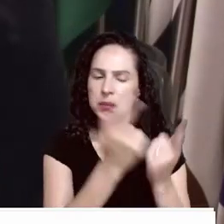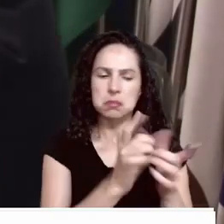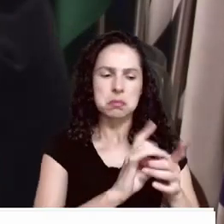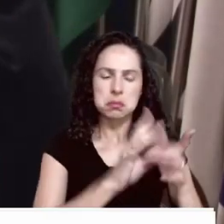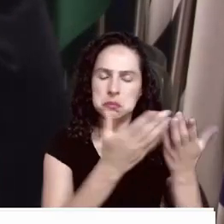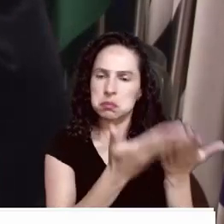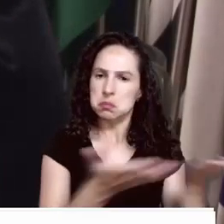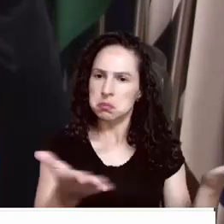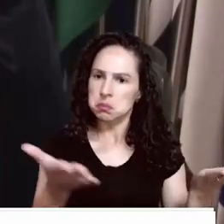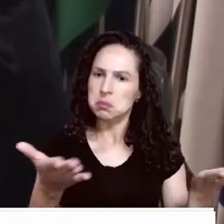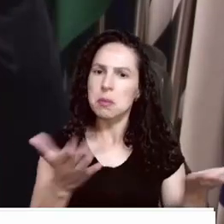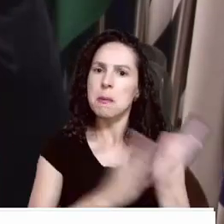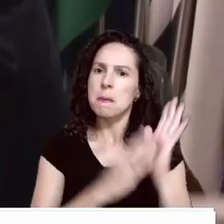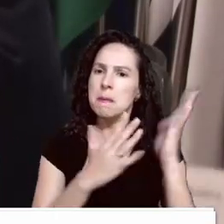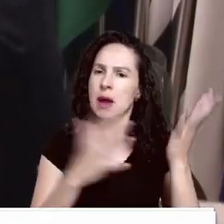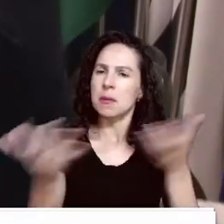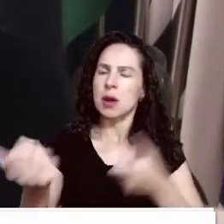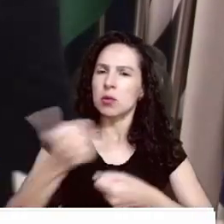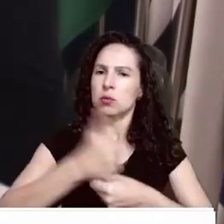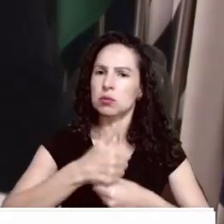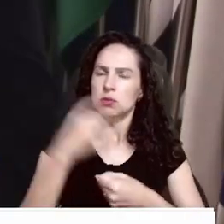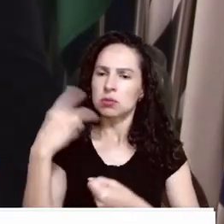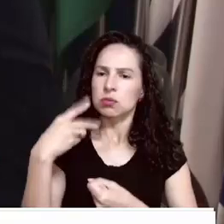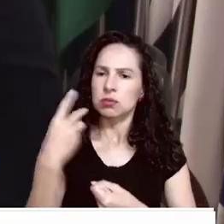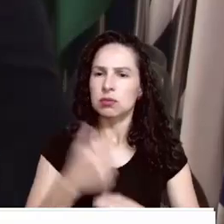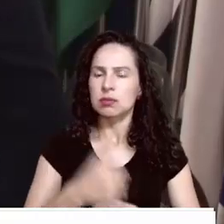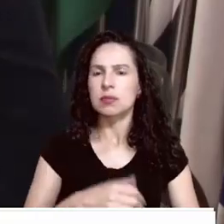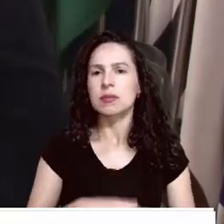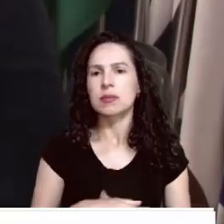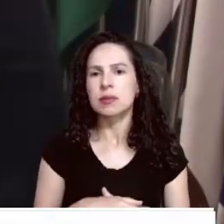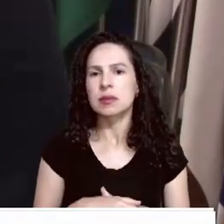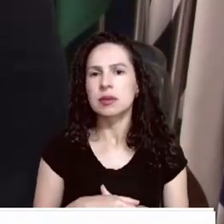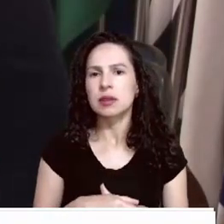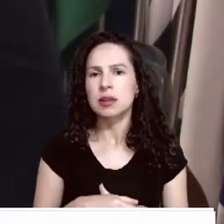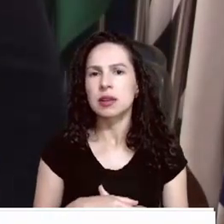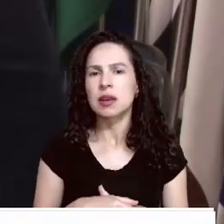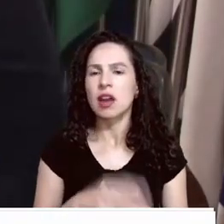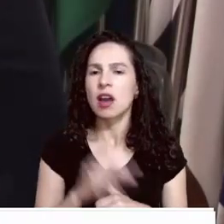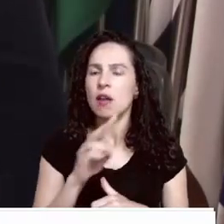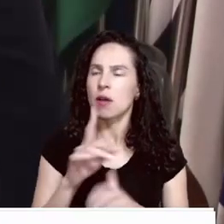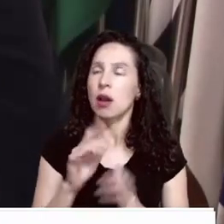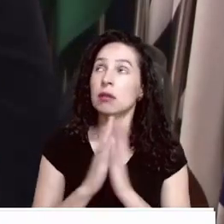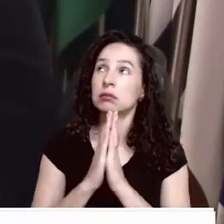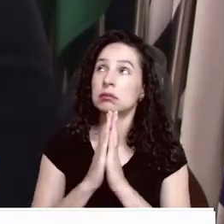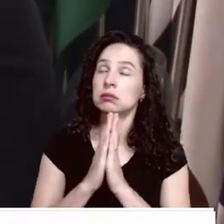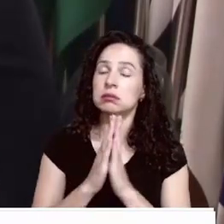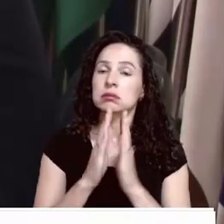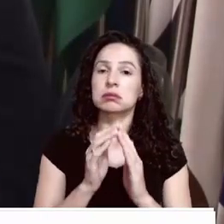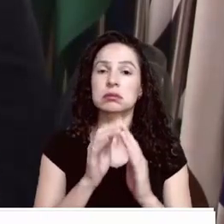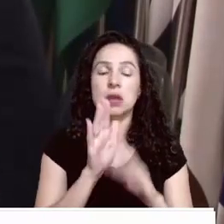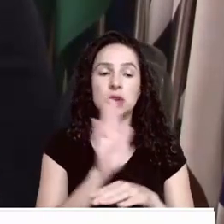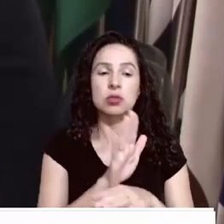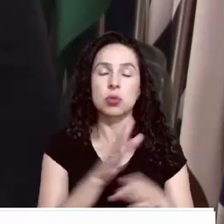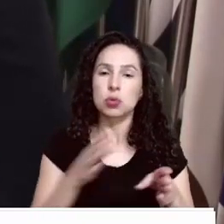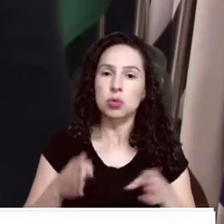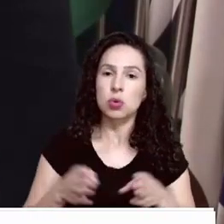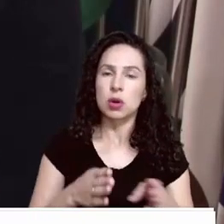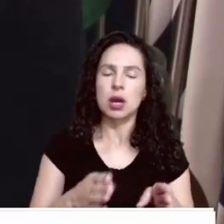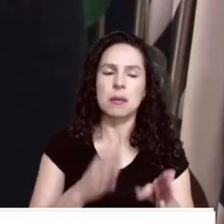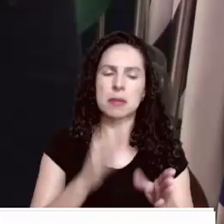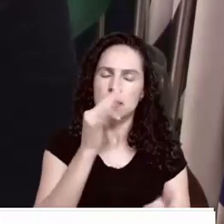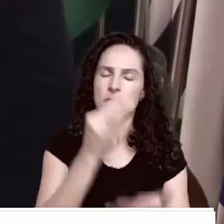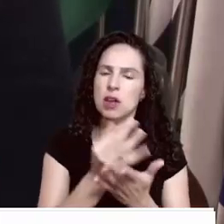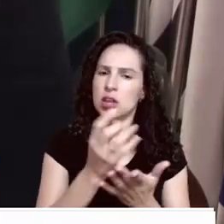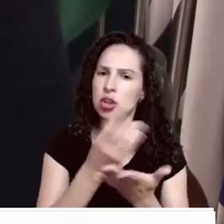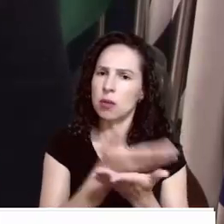aos novos vereadores. Vou rezar por vocês, vou fazer um caminho da fé só para vocês terem